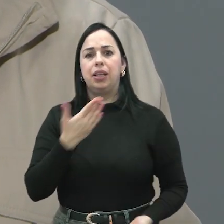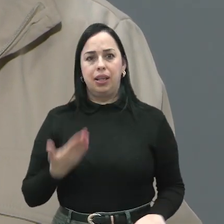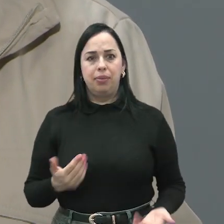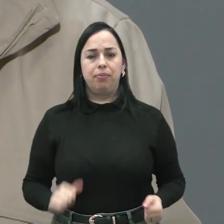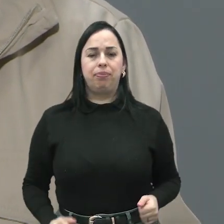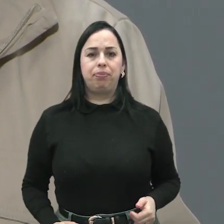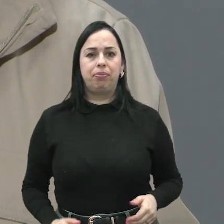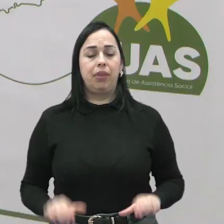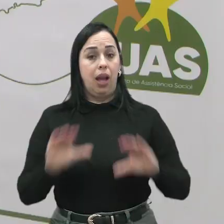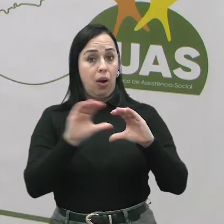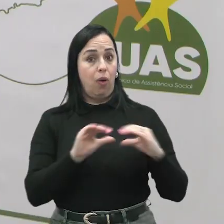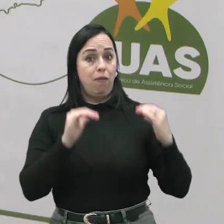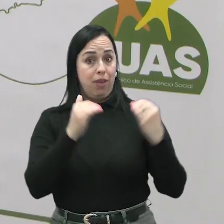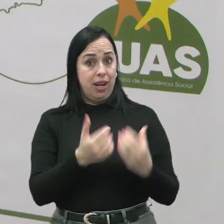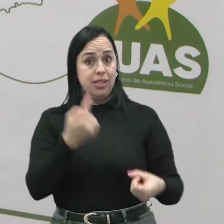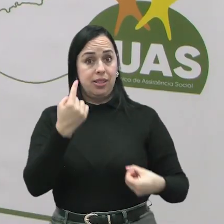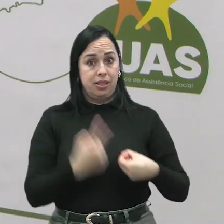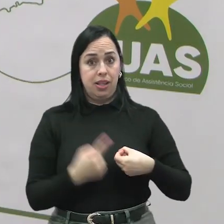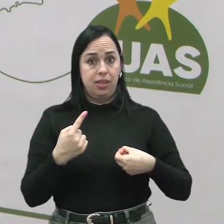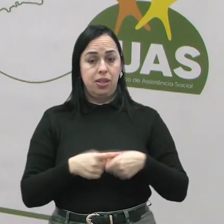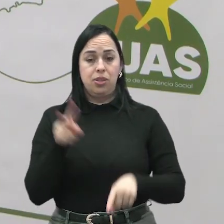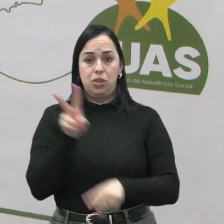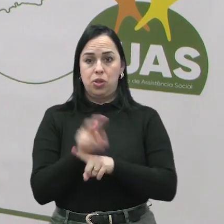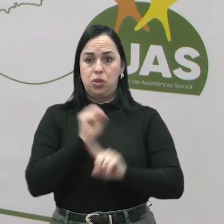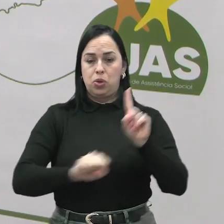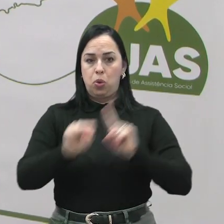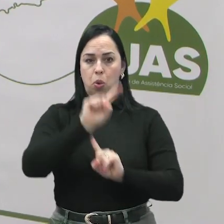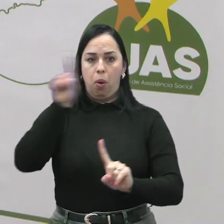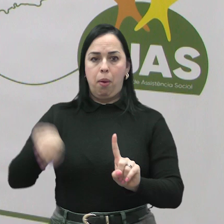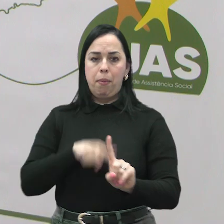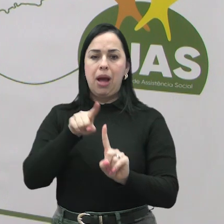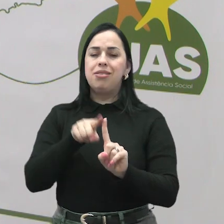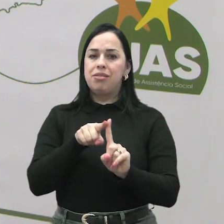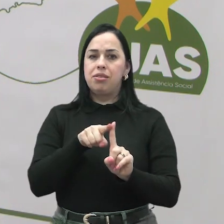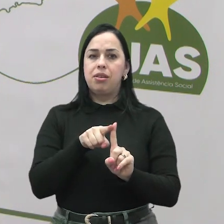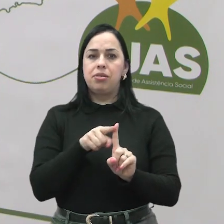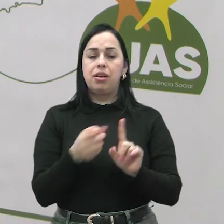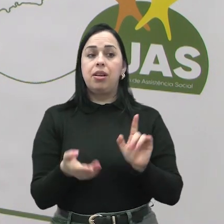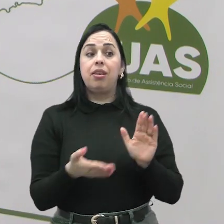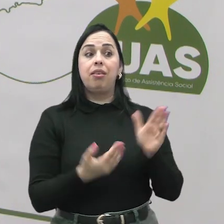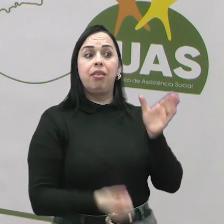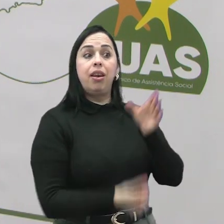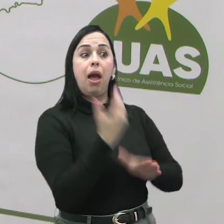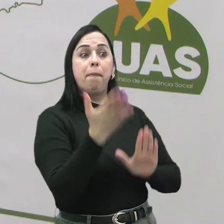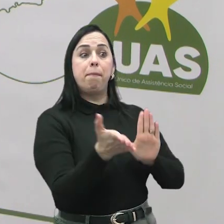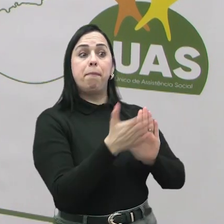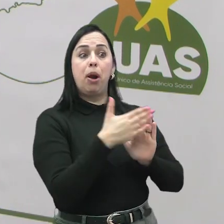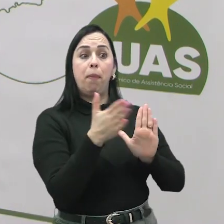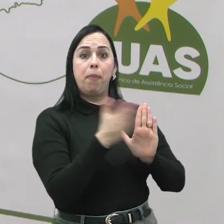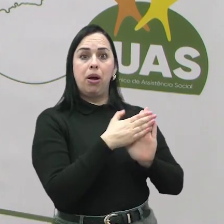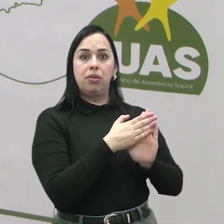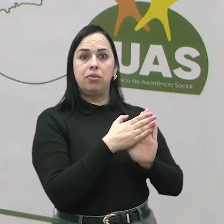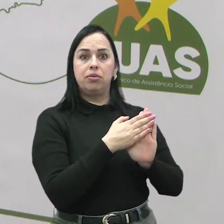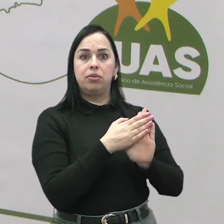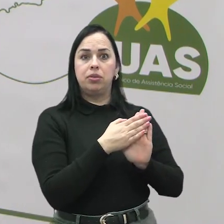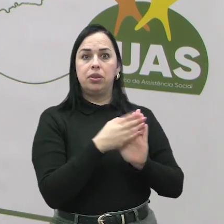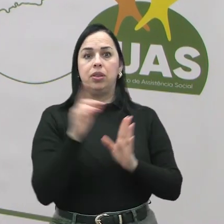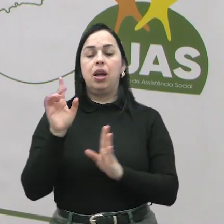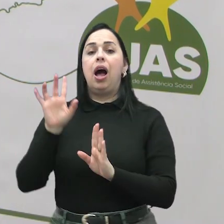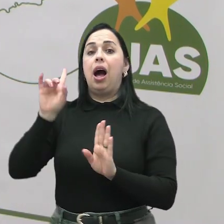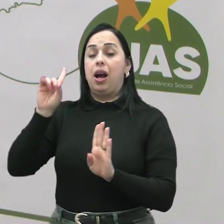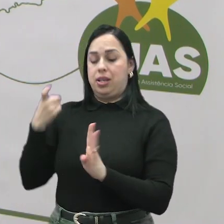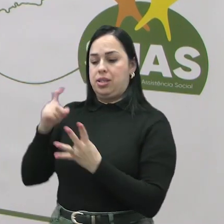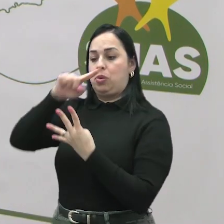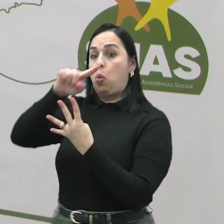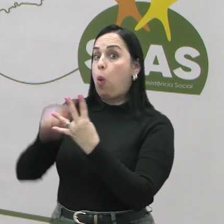município e no nosso Brasil. A Conferência Municipal de Assistência Social tem o objetivo de aprovar propostas que saíram de